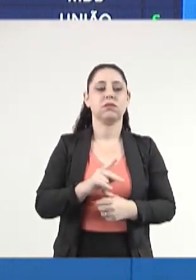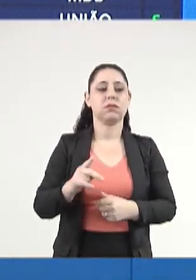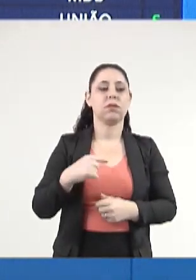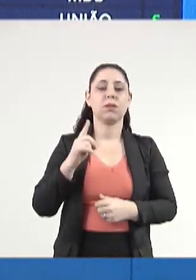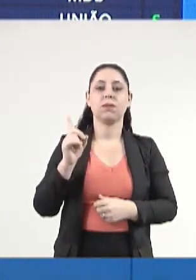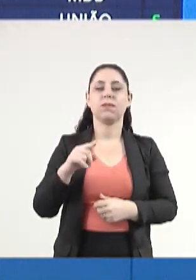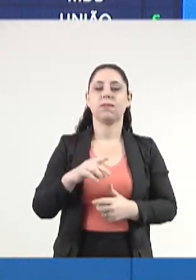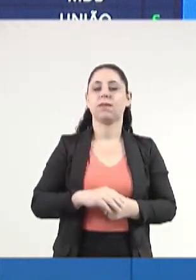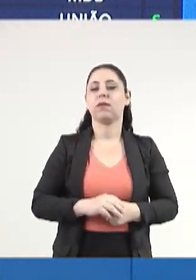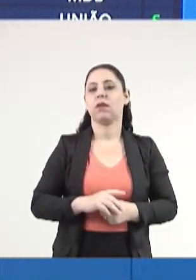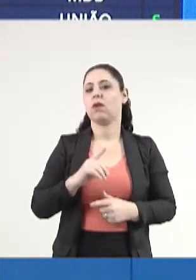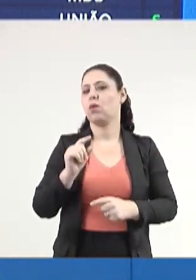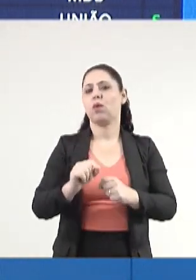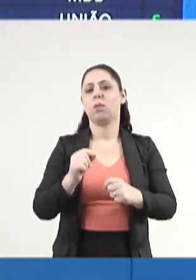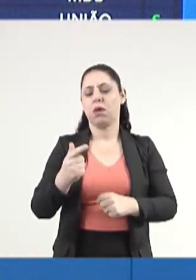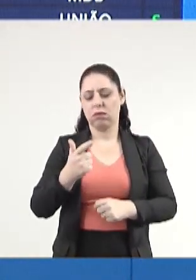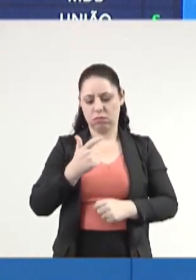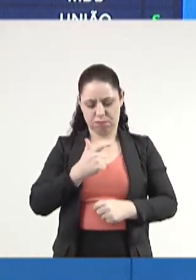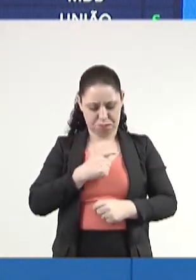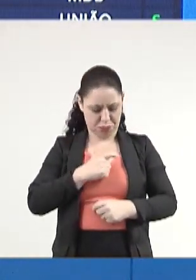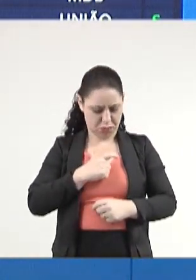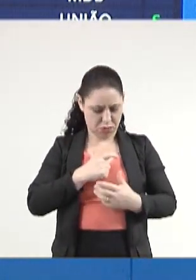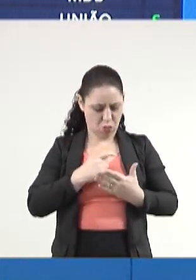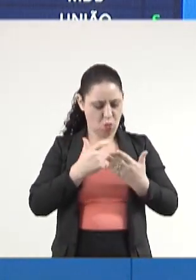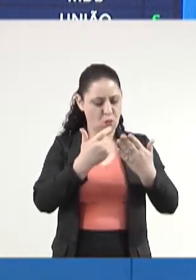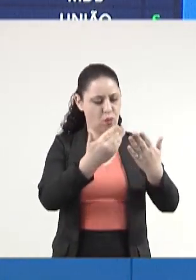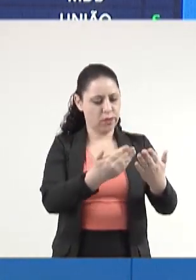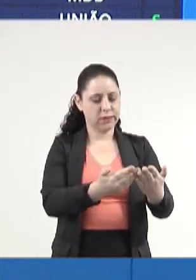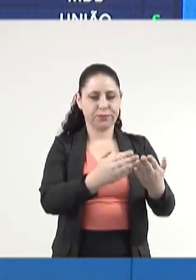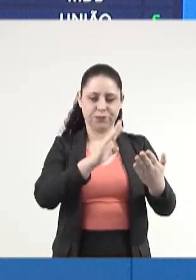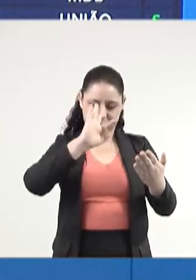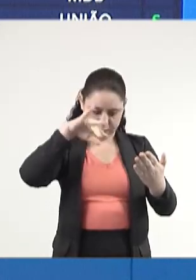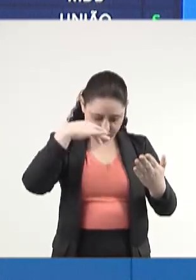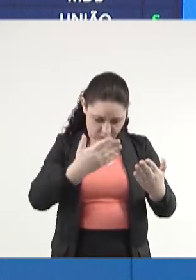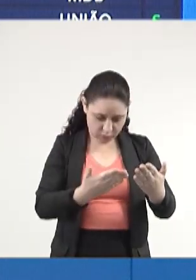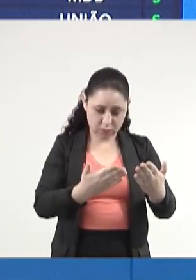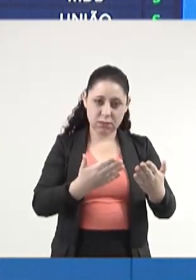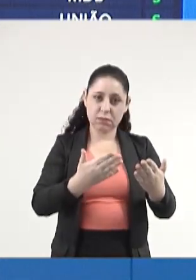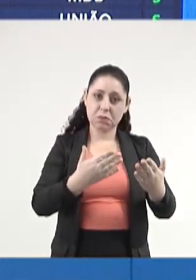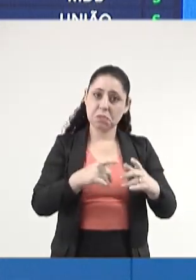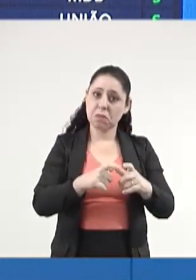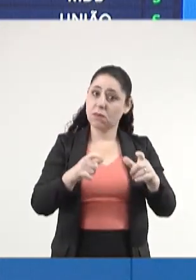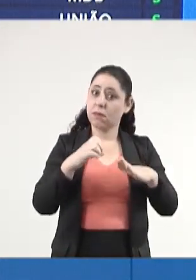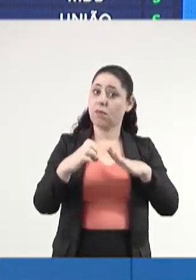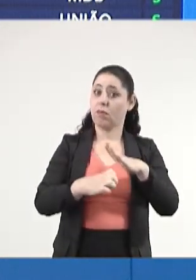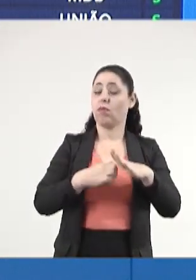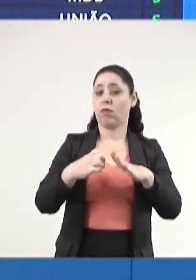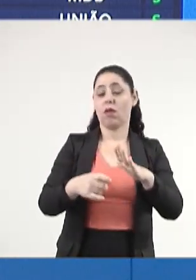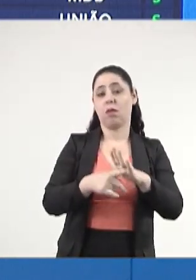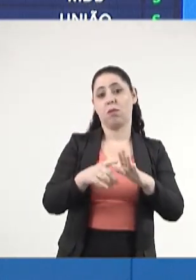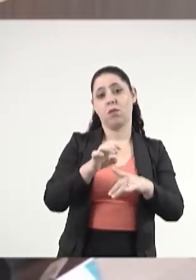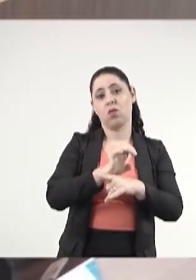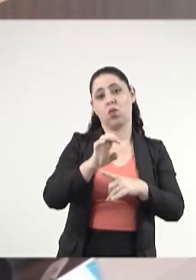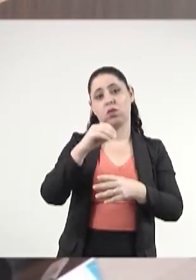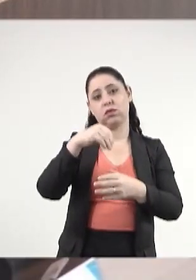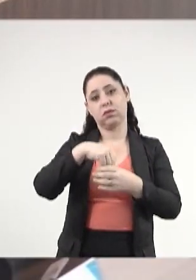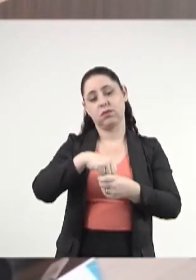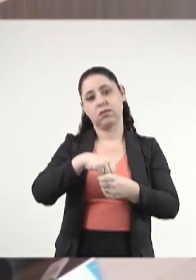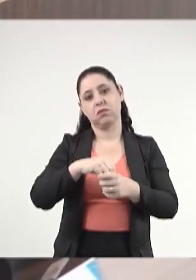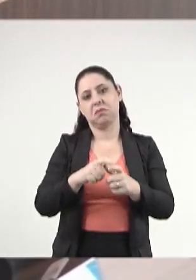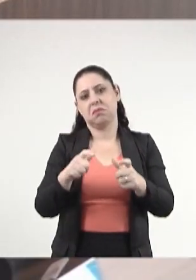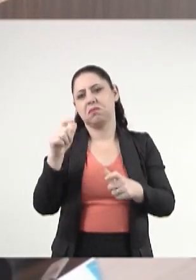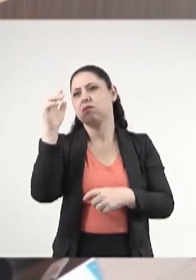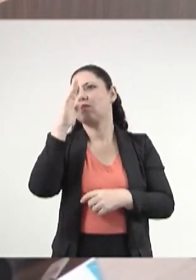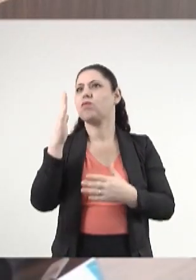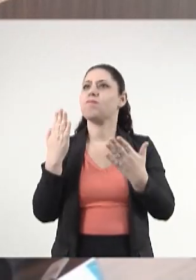aqui é uma comenda que estaremos aí homenageando o que foi o maior empresário do Mato Grosso do Sul, um dos maiores